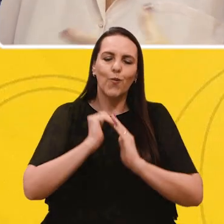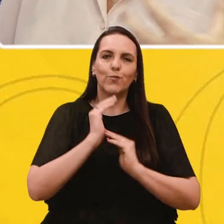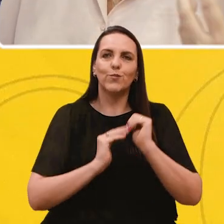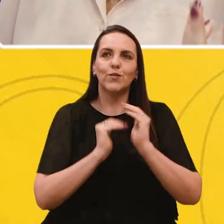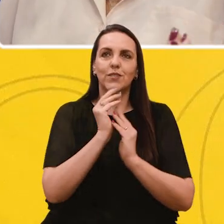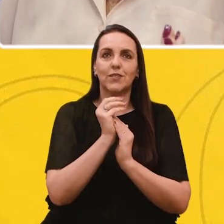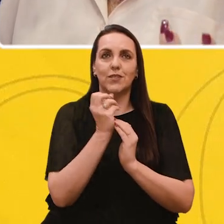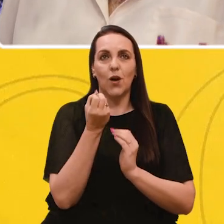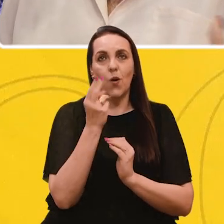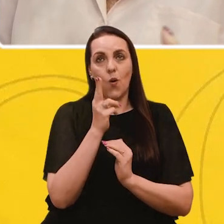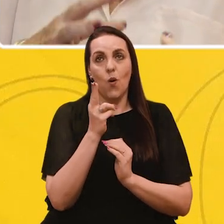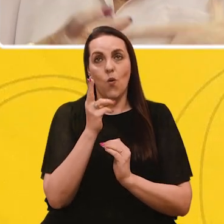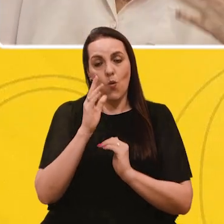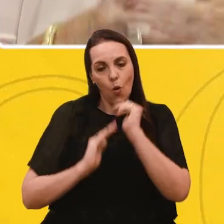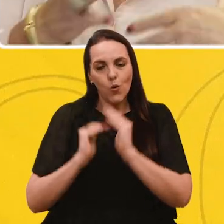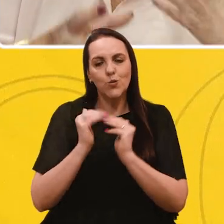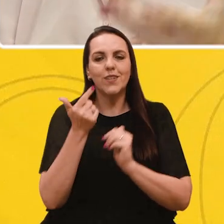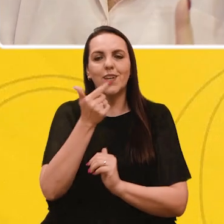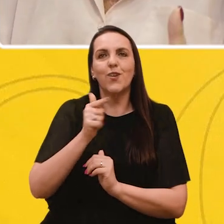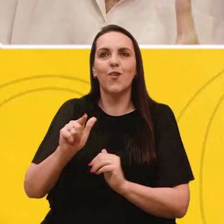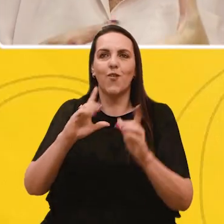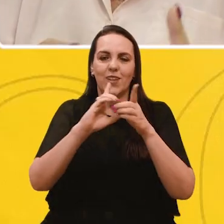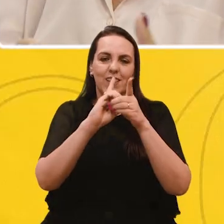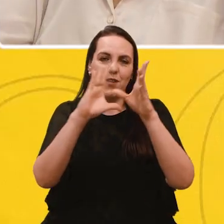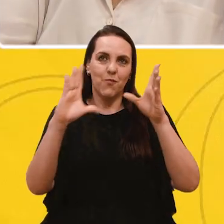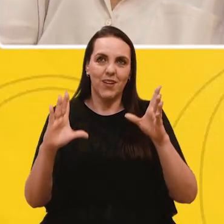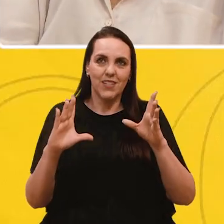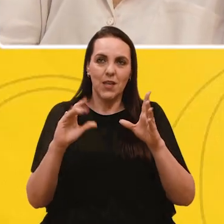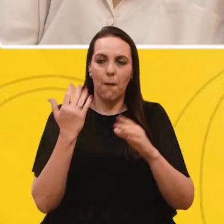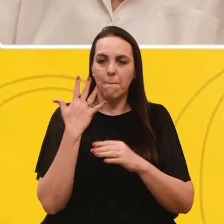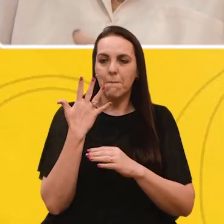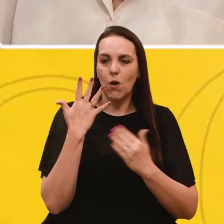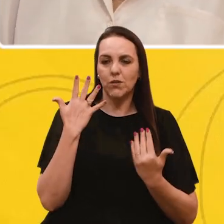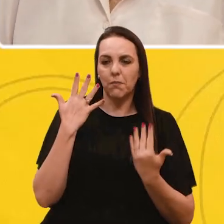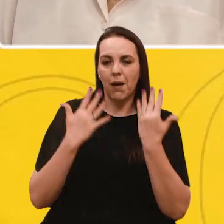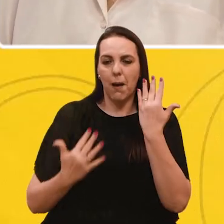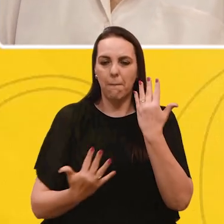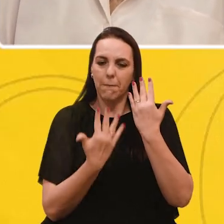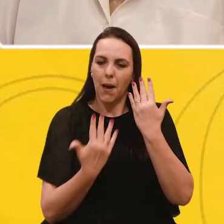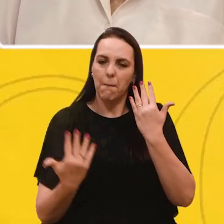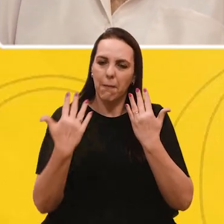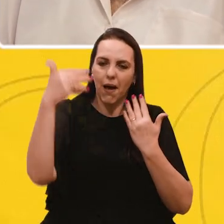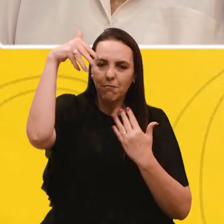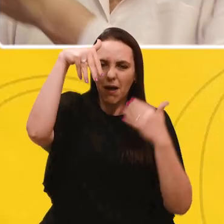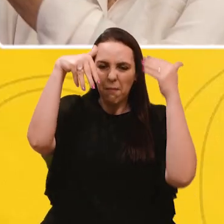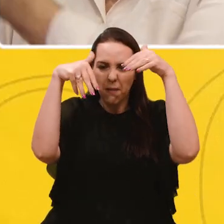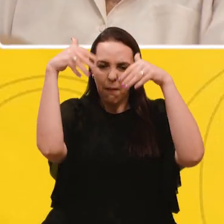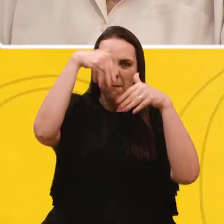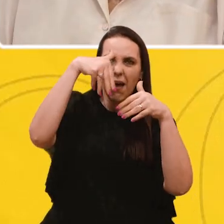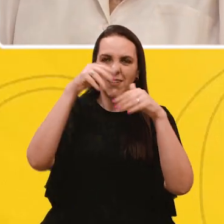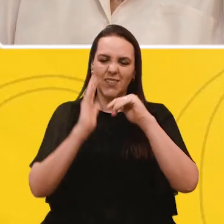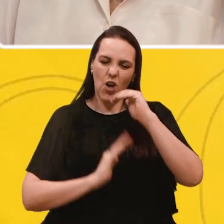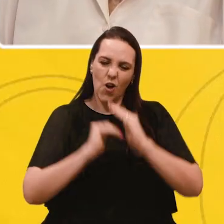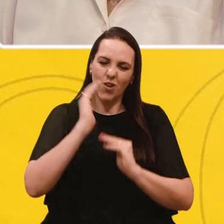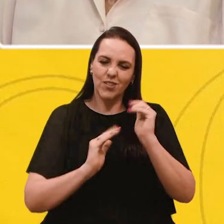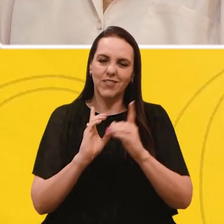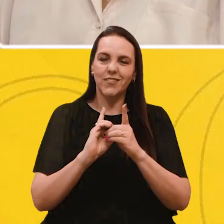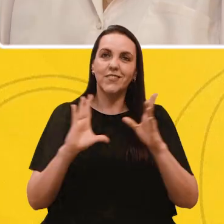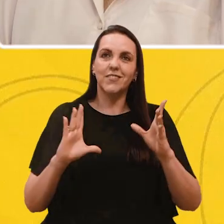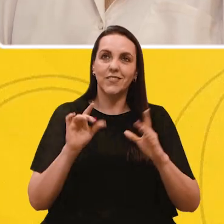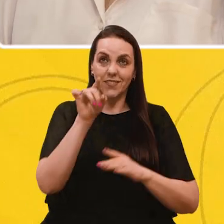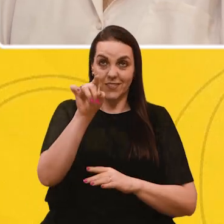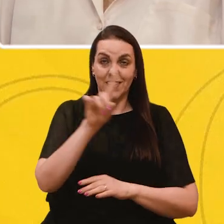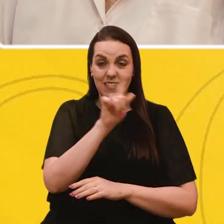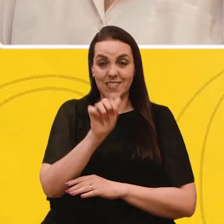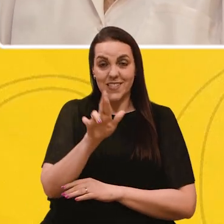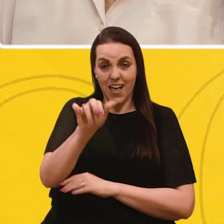a reconstrução, porque são várias mãos construindo a democracia, foi assim que a gente interpretou, e como a Zara coloca aqui,